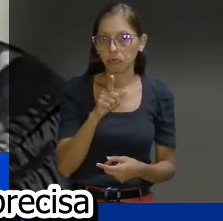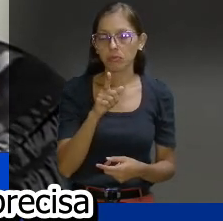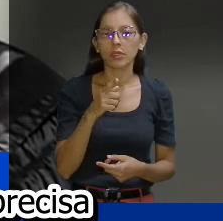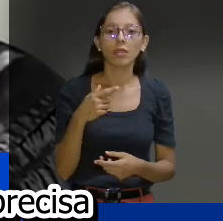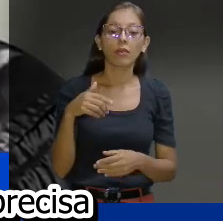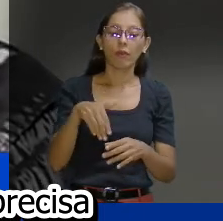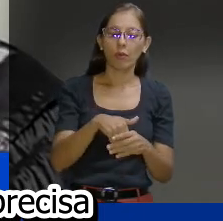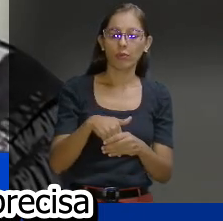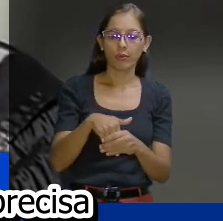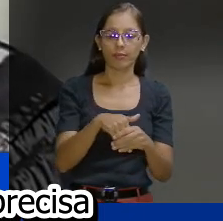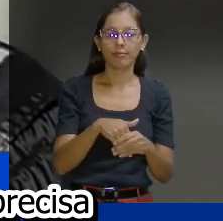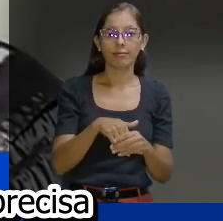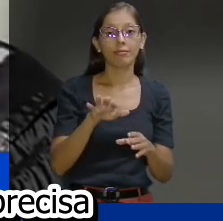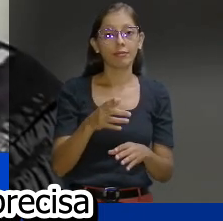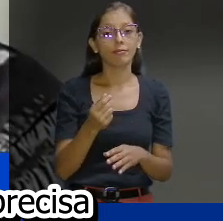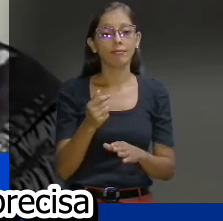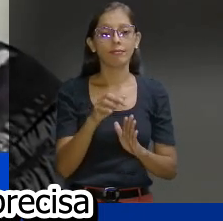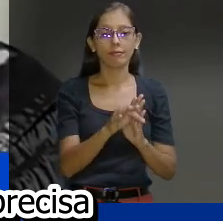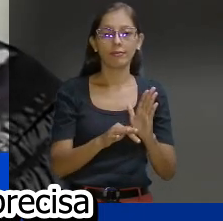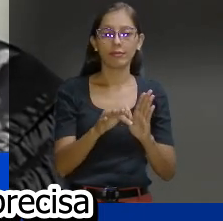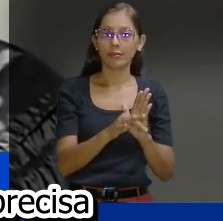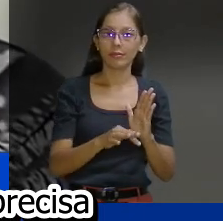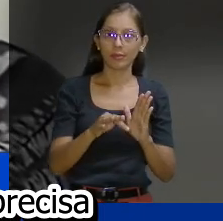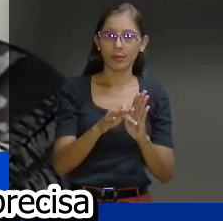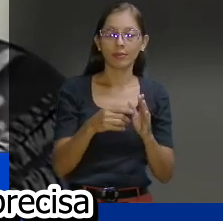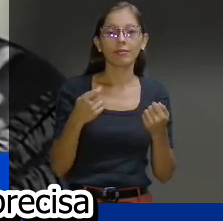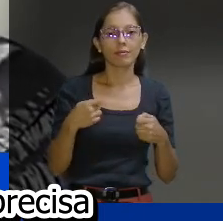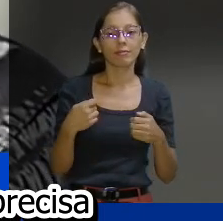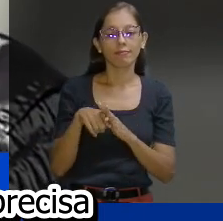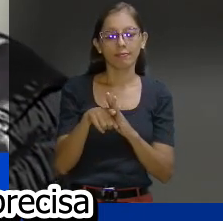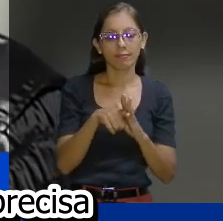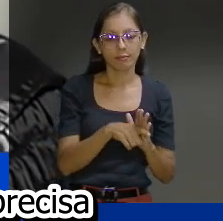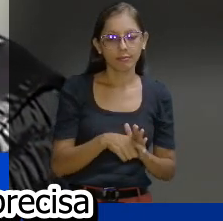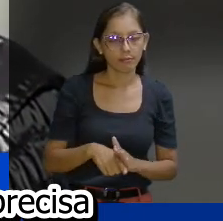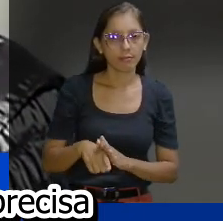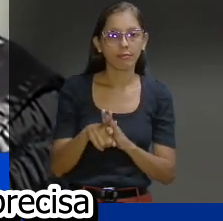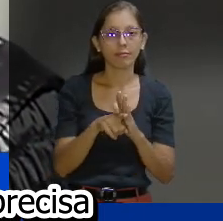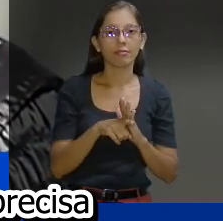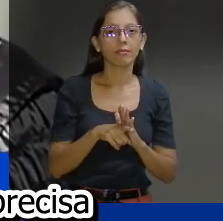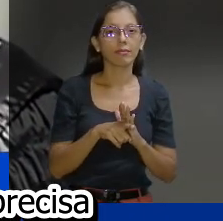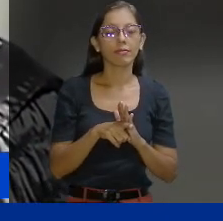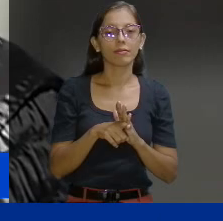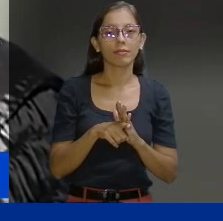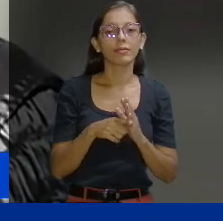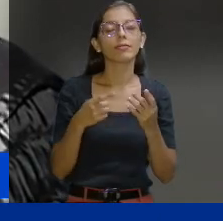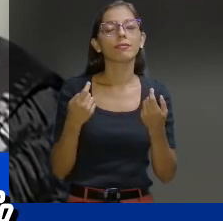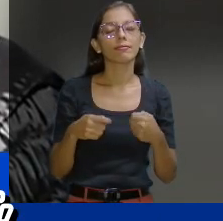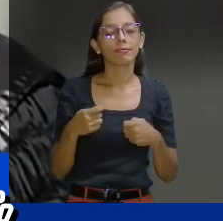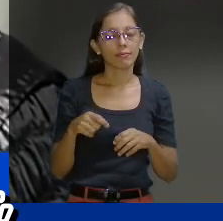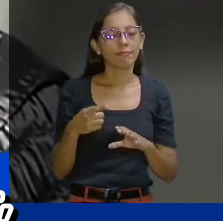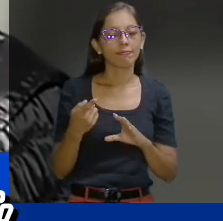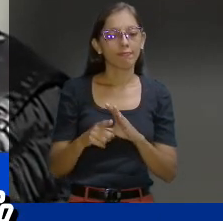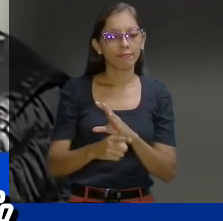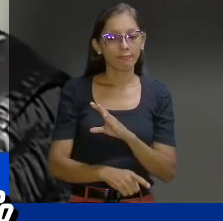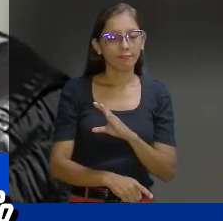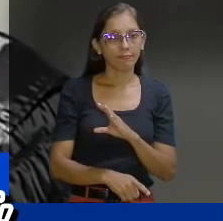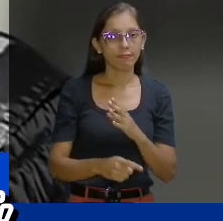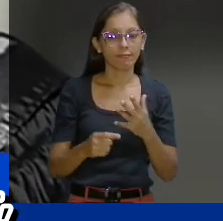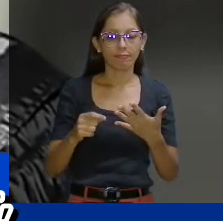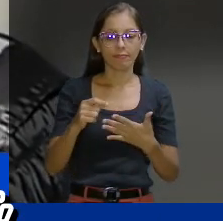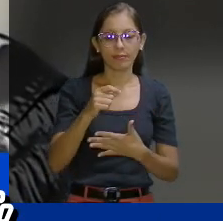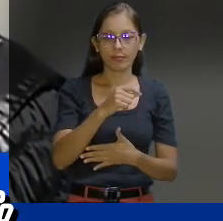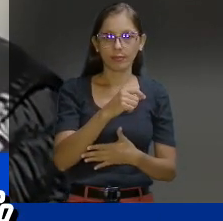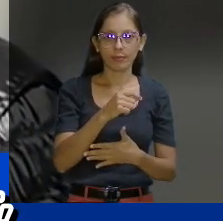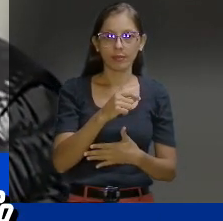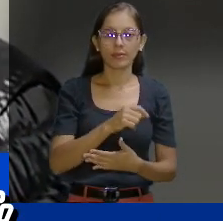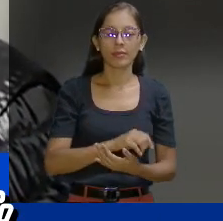verba pública federal que precisa de uma análise acurada com base nesses princípios. Por isso que em eles